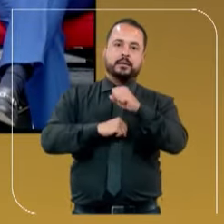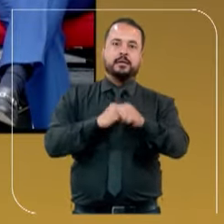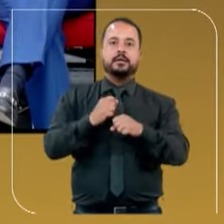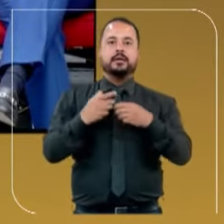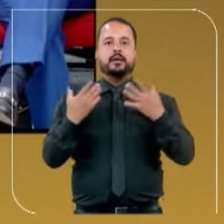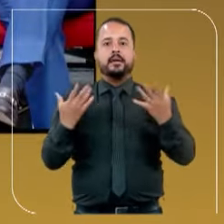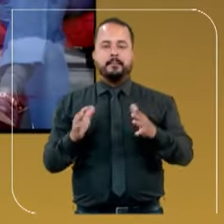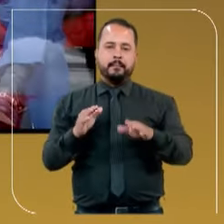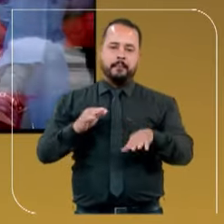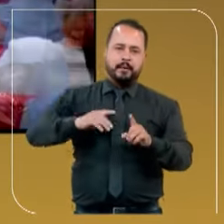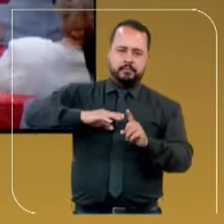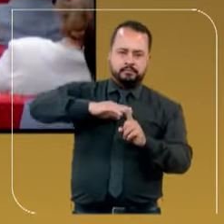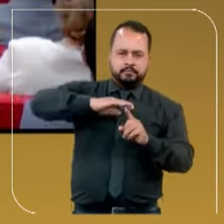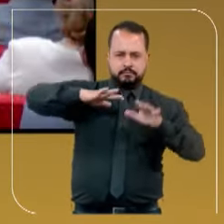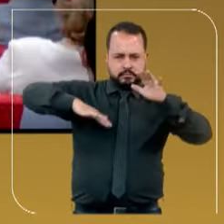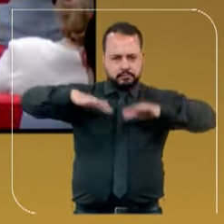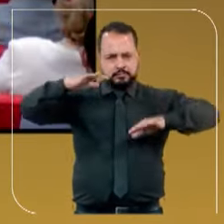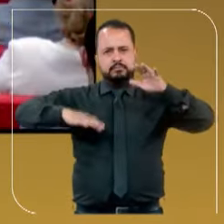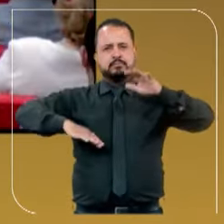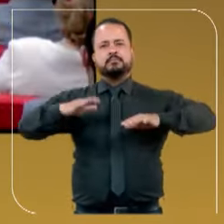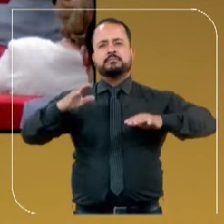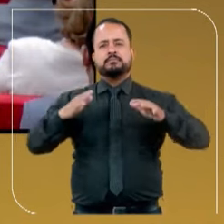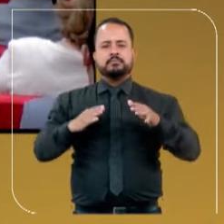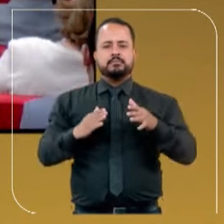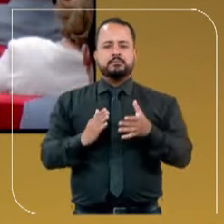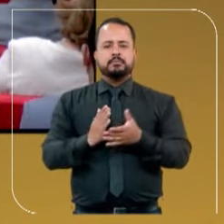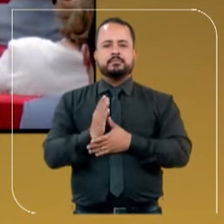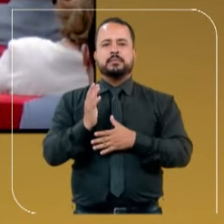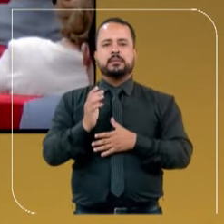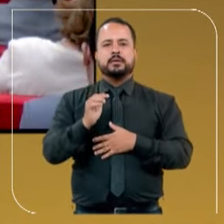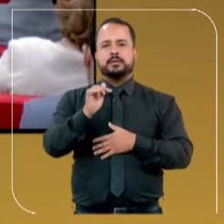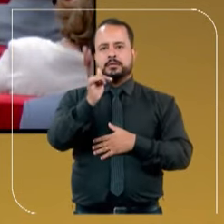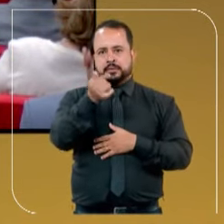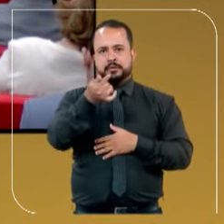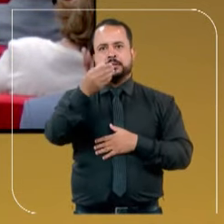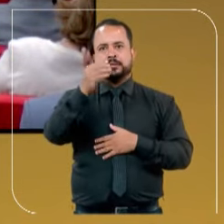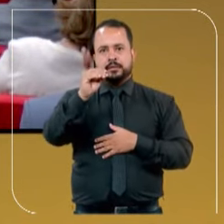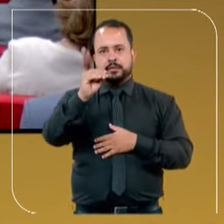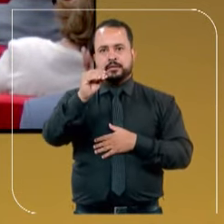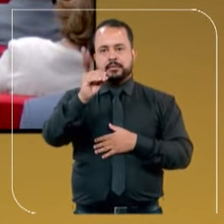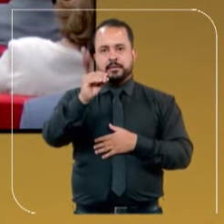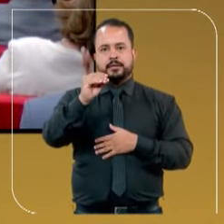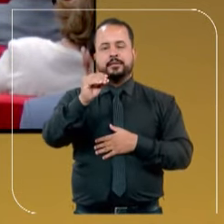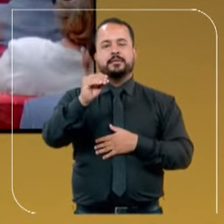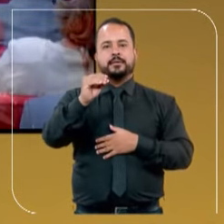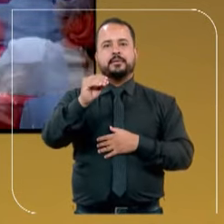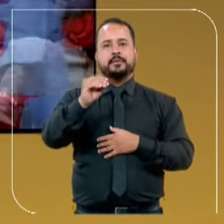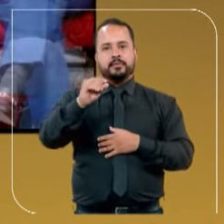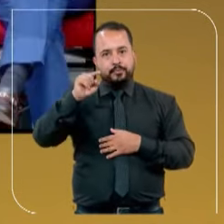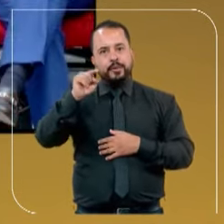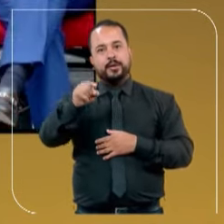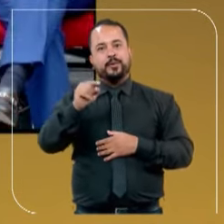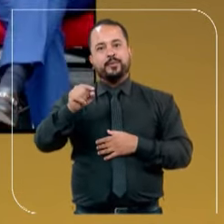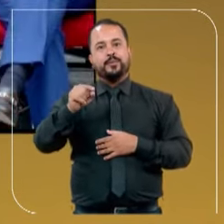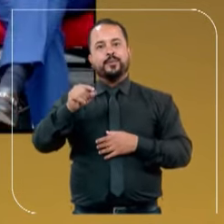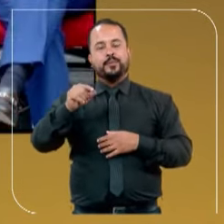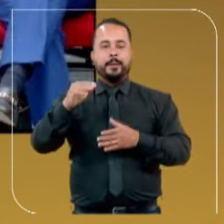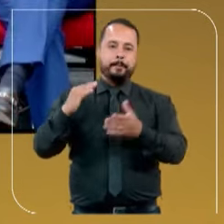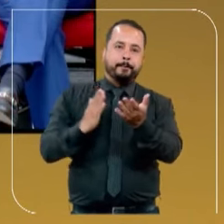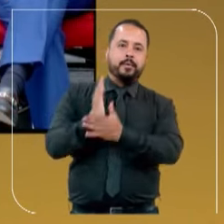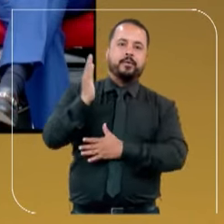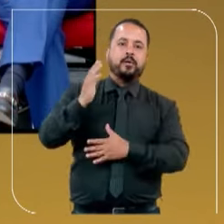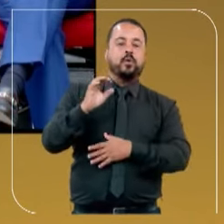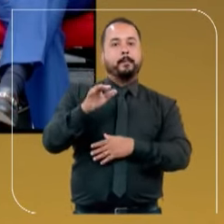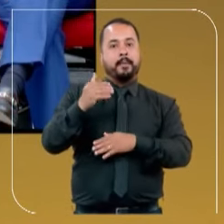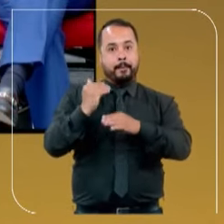e habilitação. Então, além daqueles 7.900 já aprovados, vamos ultrapassar 8.000 aprovados